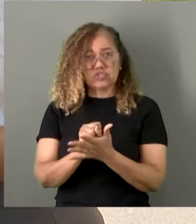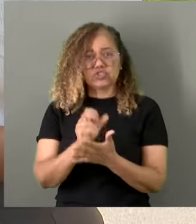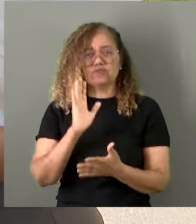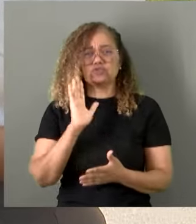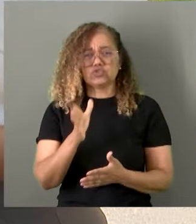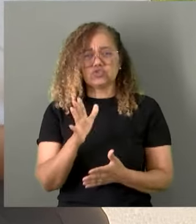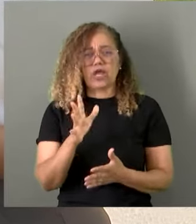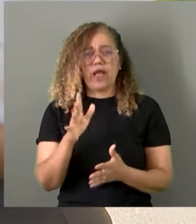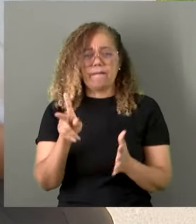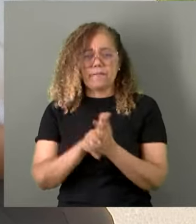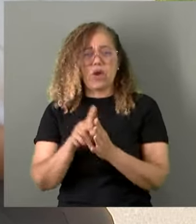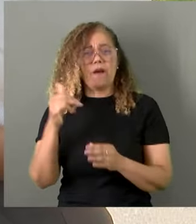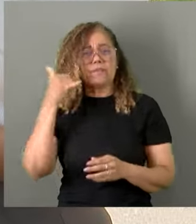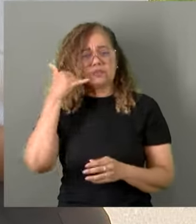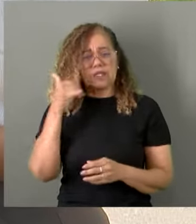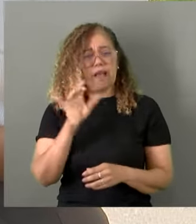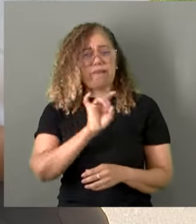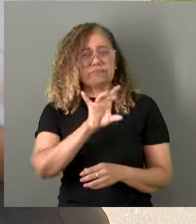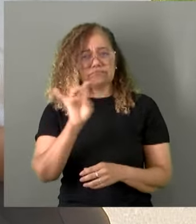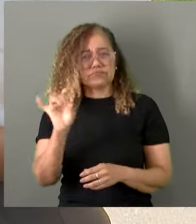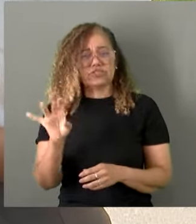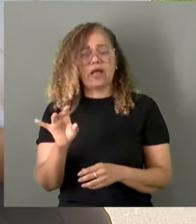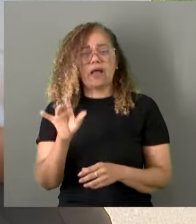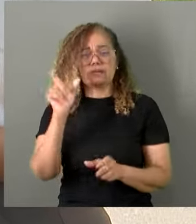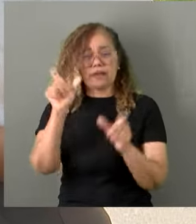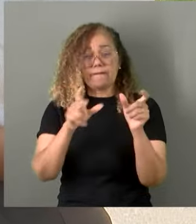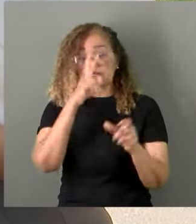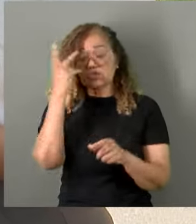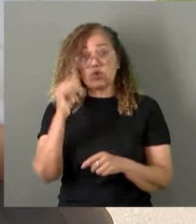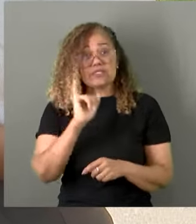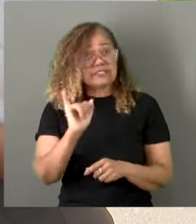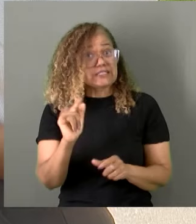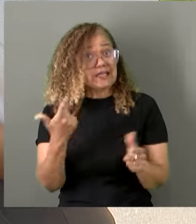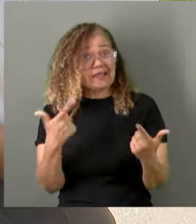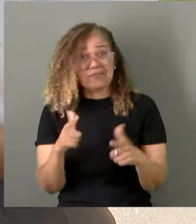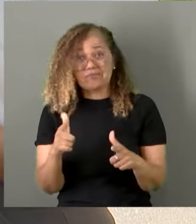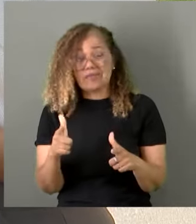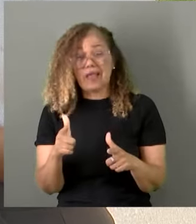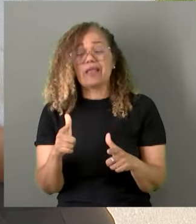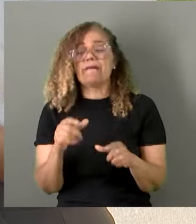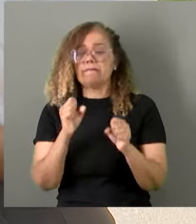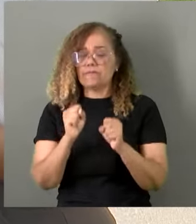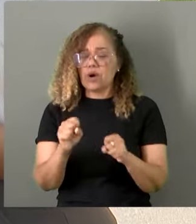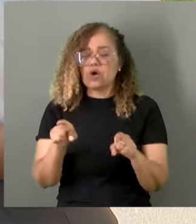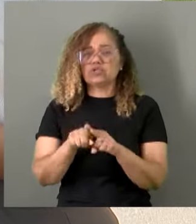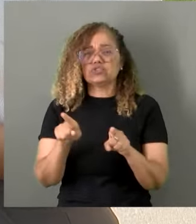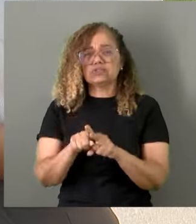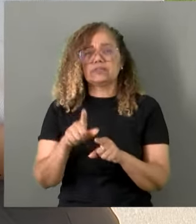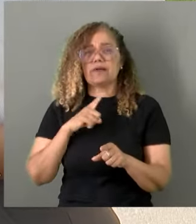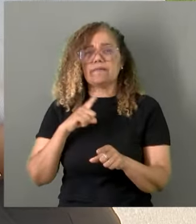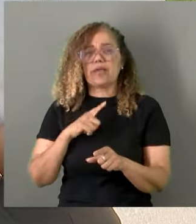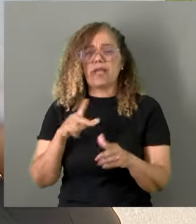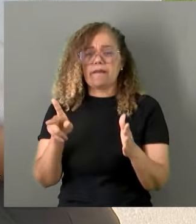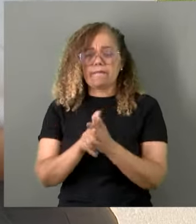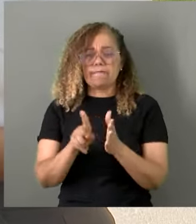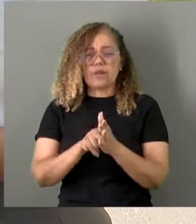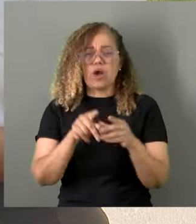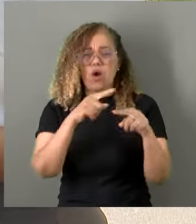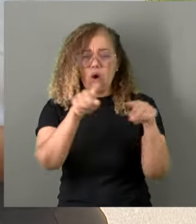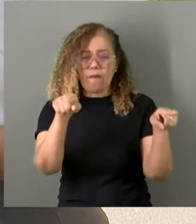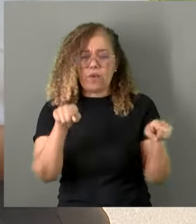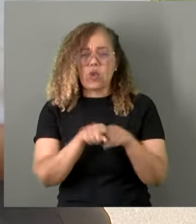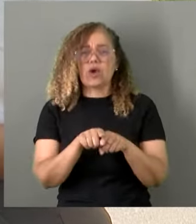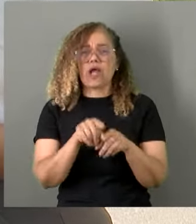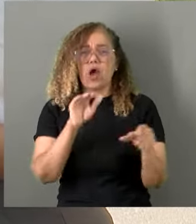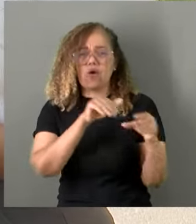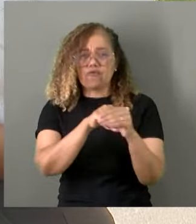nos celulares dos eleitores não tendo o aplicativo no seu celular pode ser feita a justificativa nos postos de justificativa